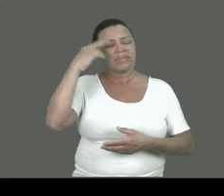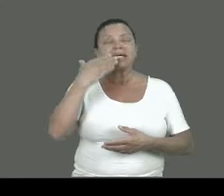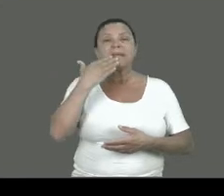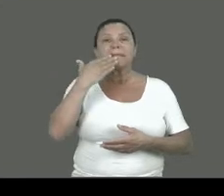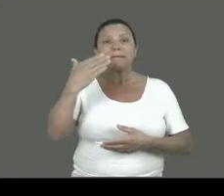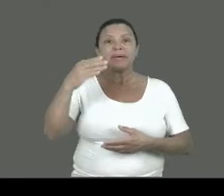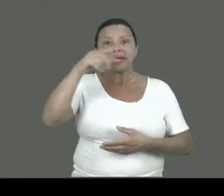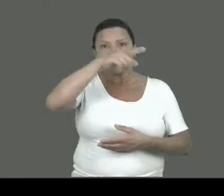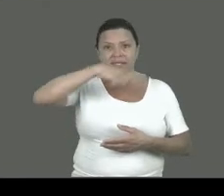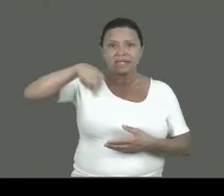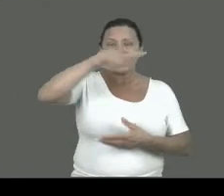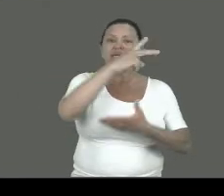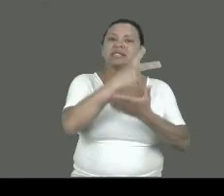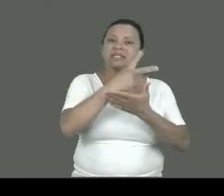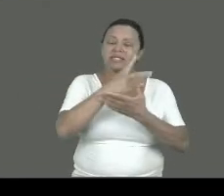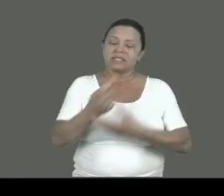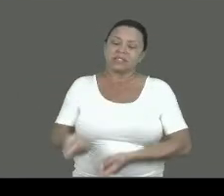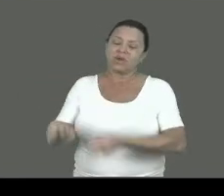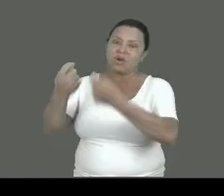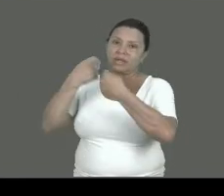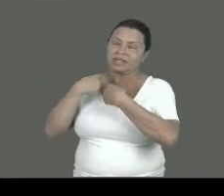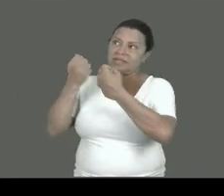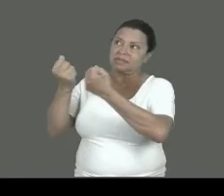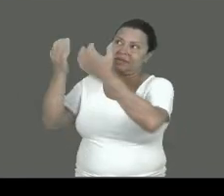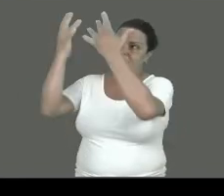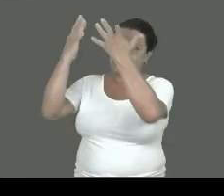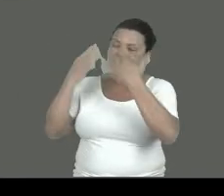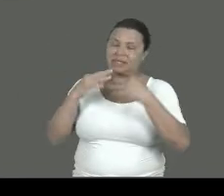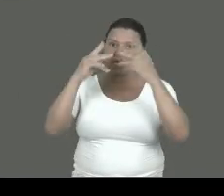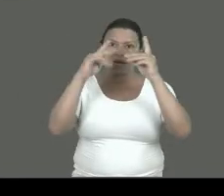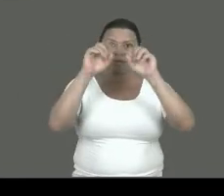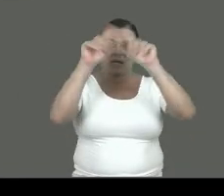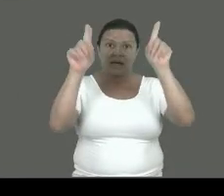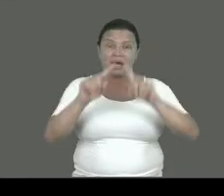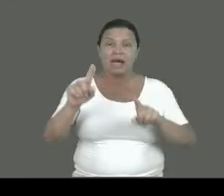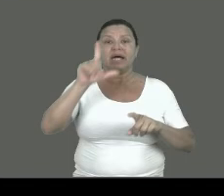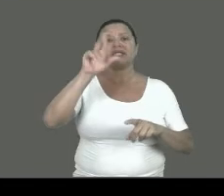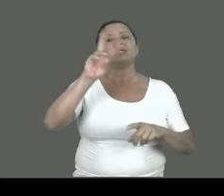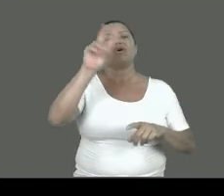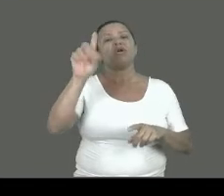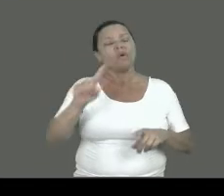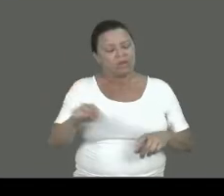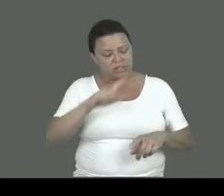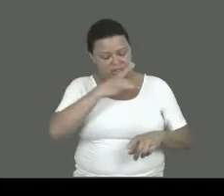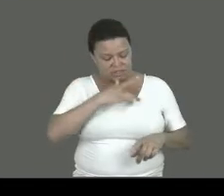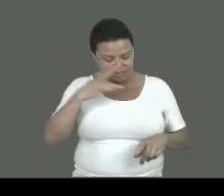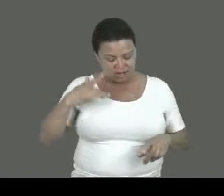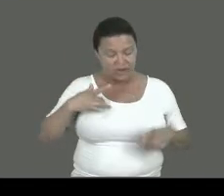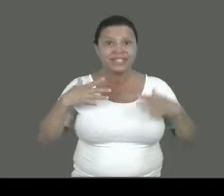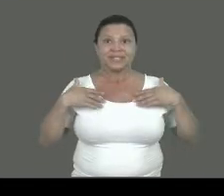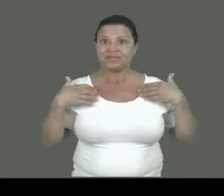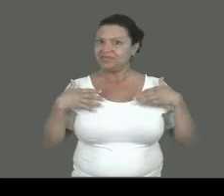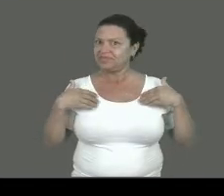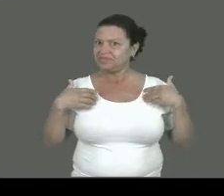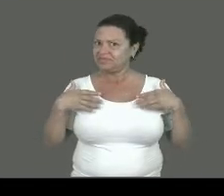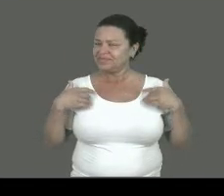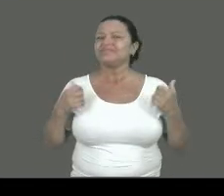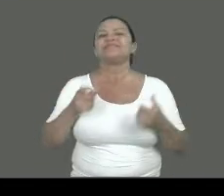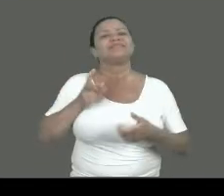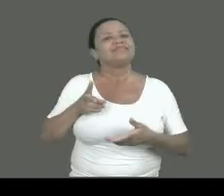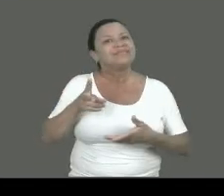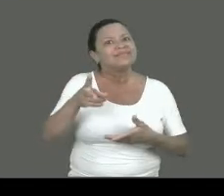todos eles que nos tragam as bênçãos de paz, de luz, de saúde e alegria, para que possamos